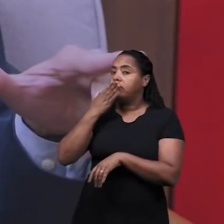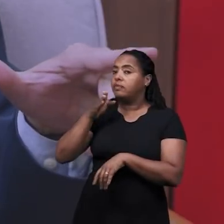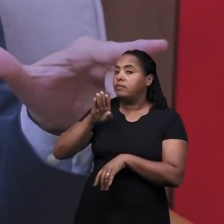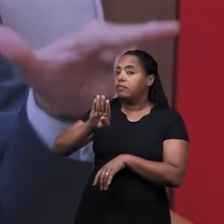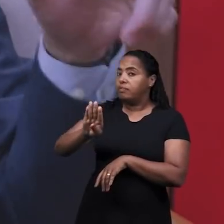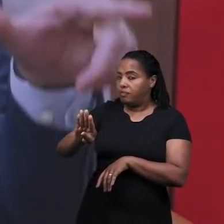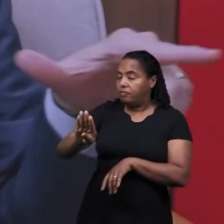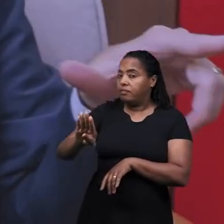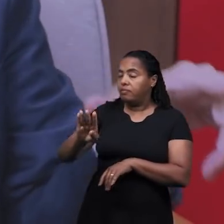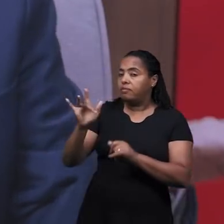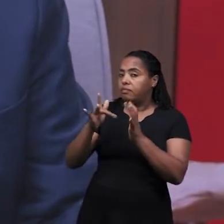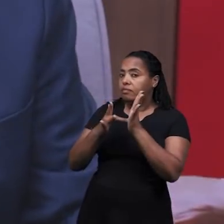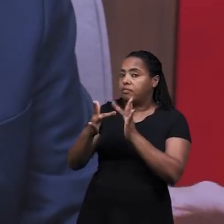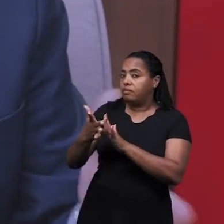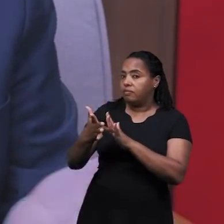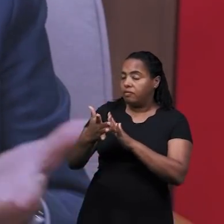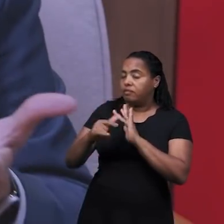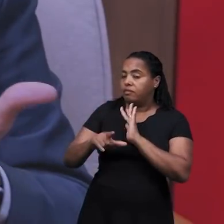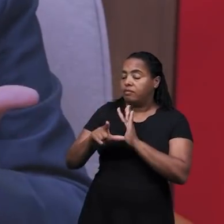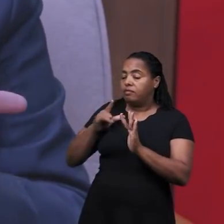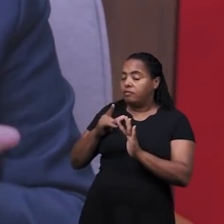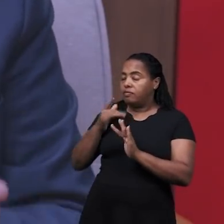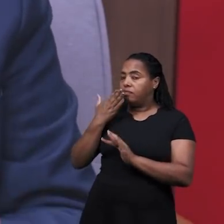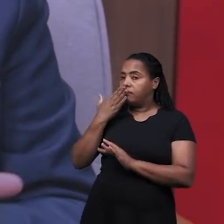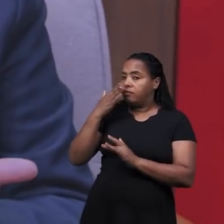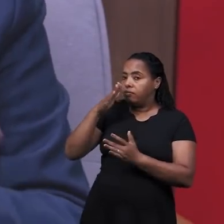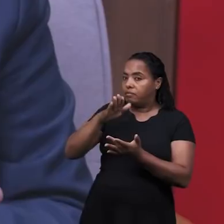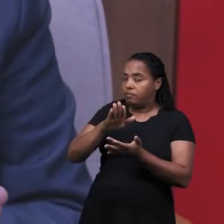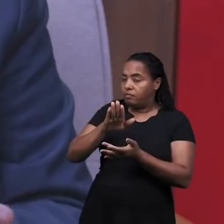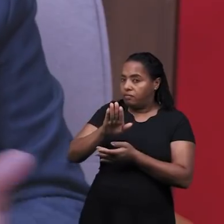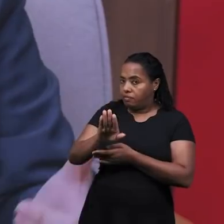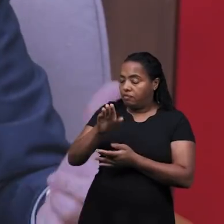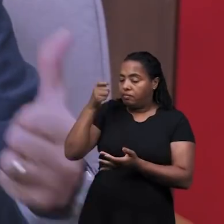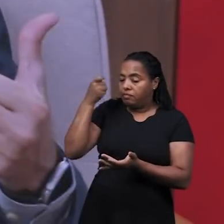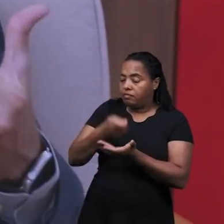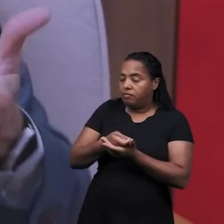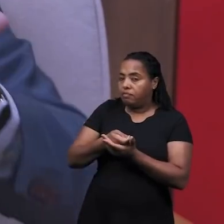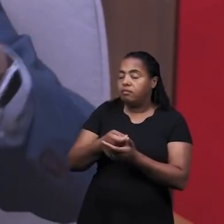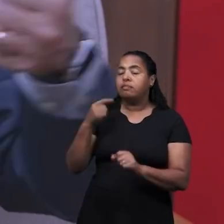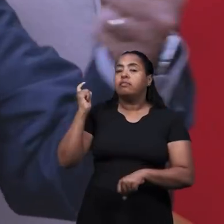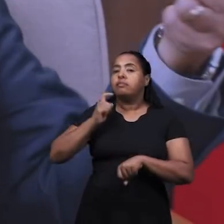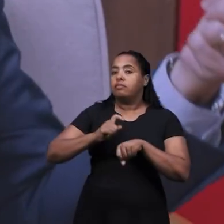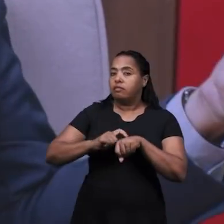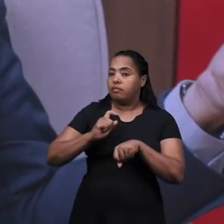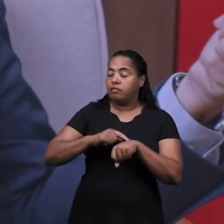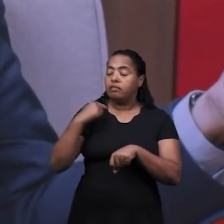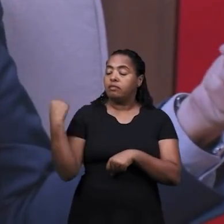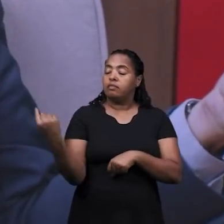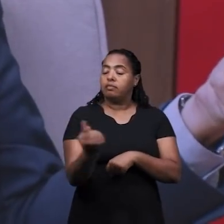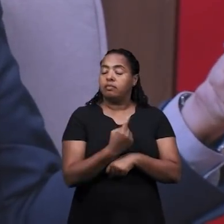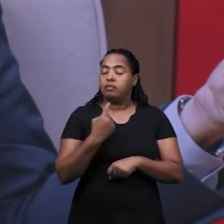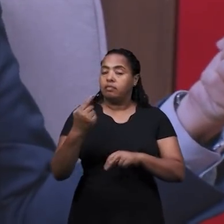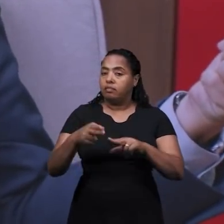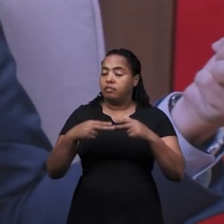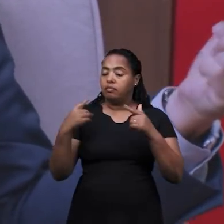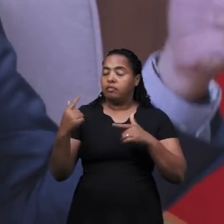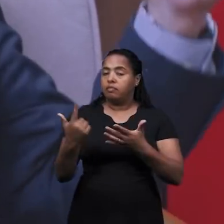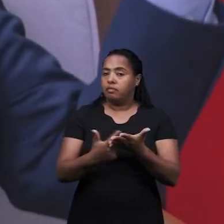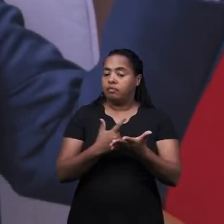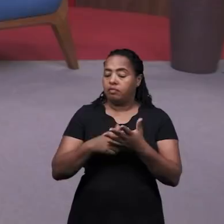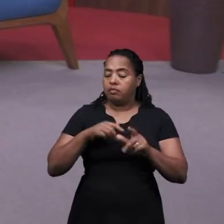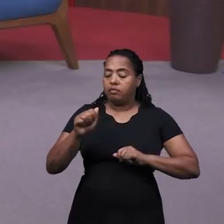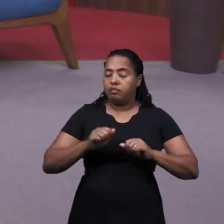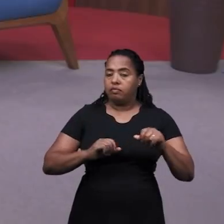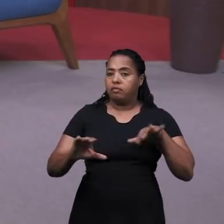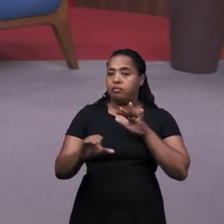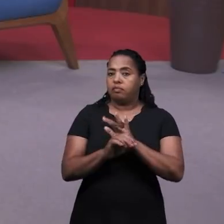promessa que Jesus tinha confirmado, ratificado. Foi quando nós podemos ver em Atos 2, no